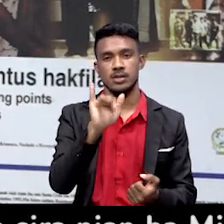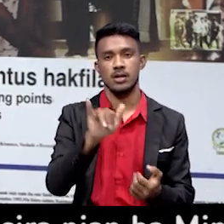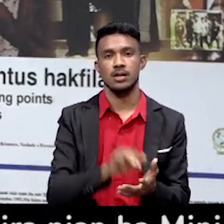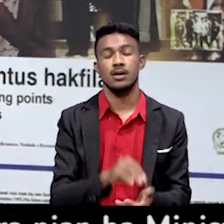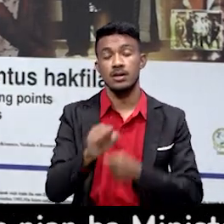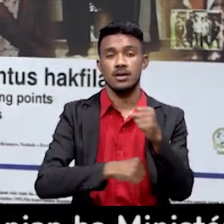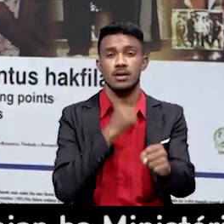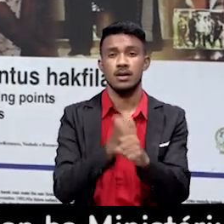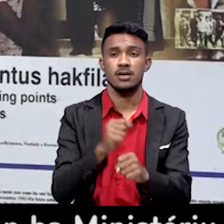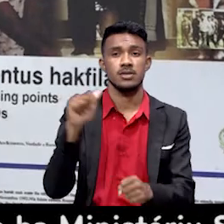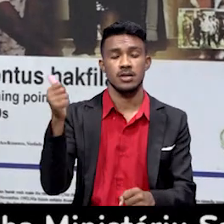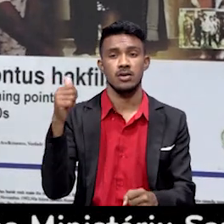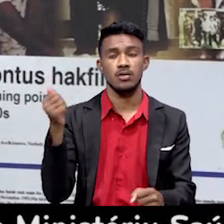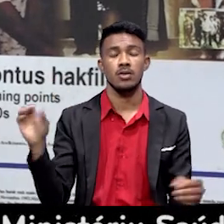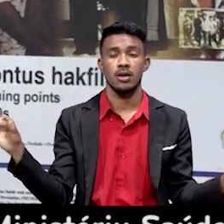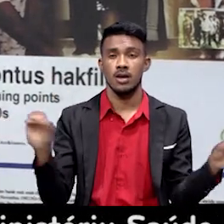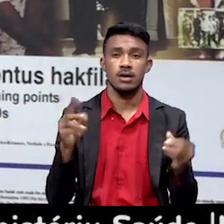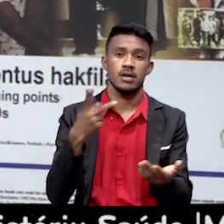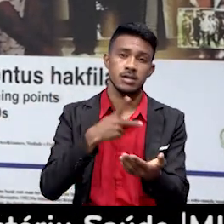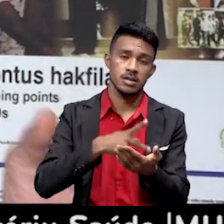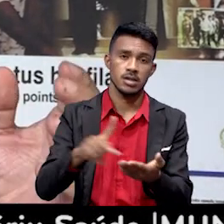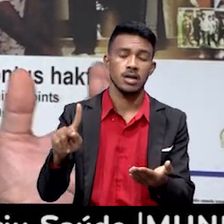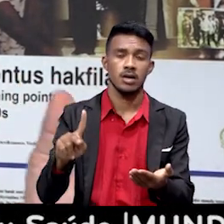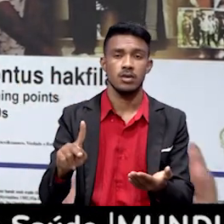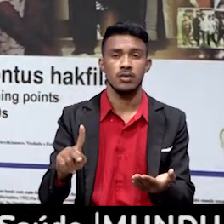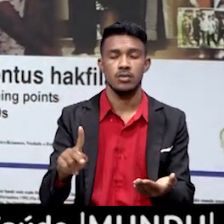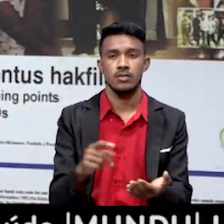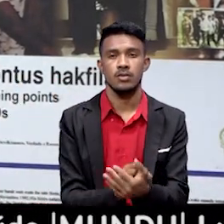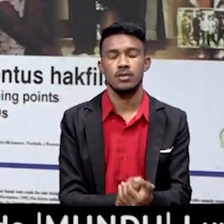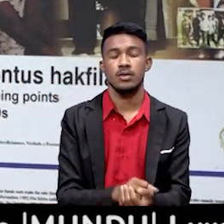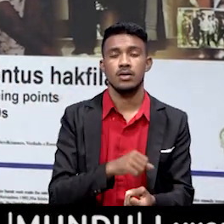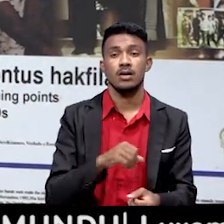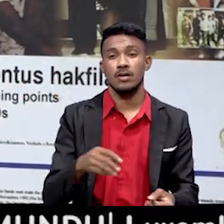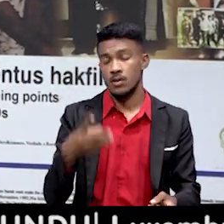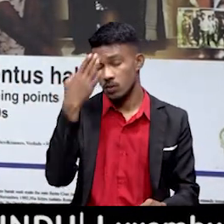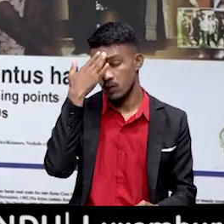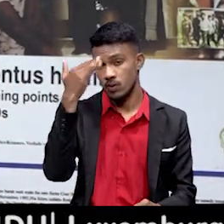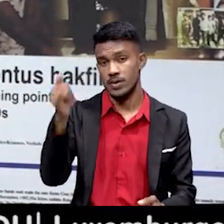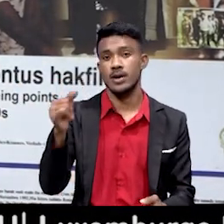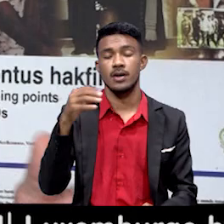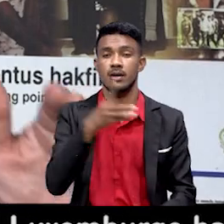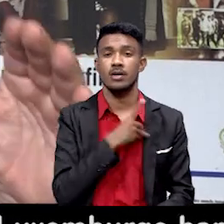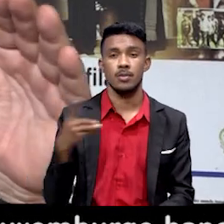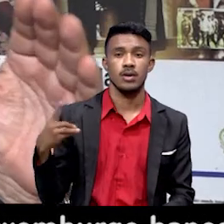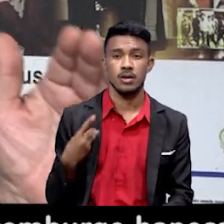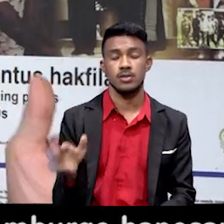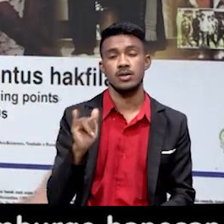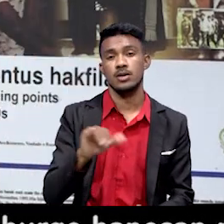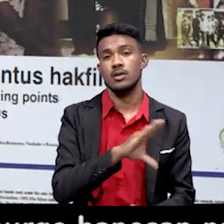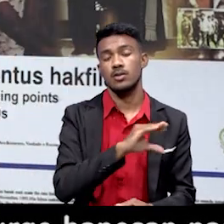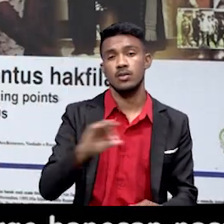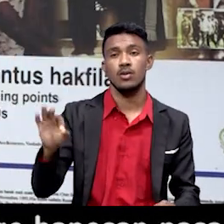Tina Sanulo, lá é pensão vitalícia. Estamos sama deputado, será. Membro do governo, se era nessa maroma que